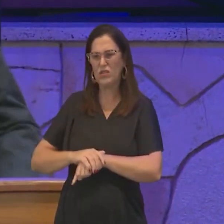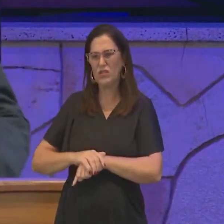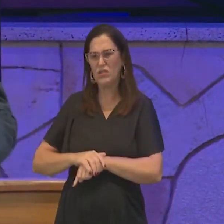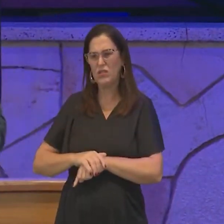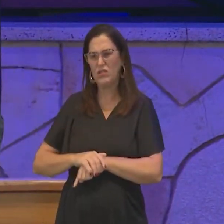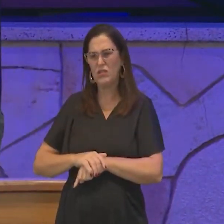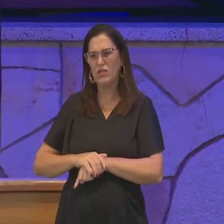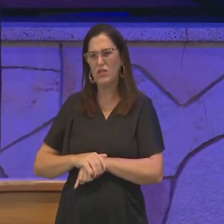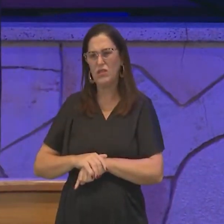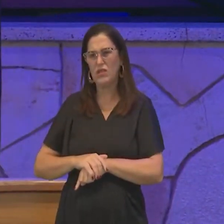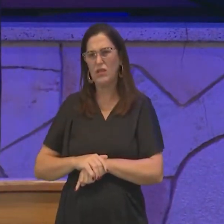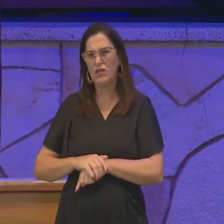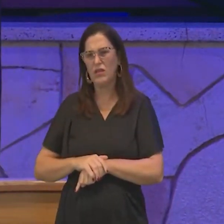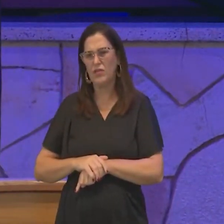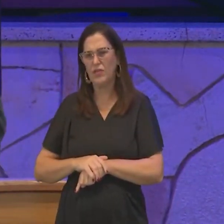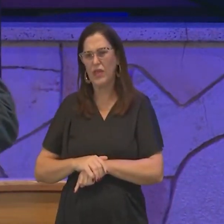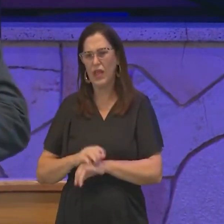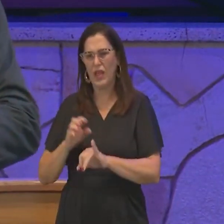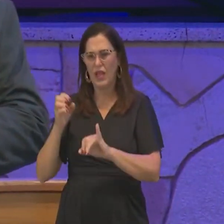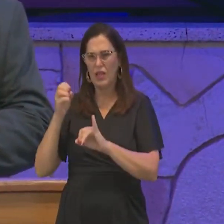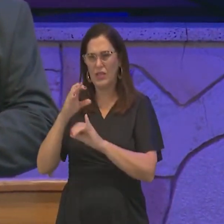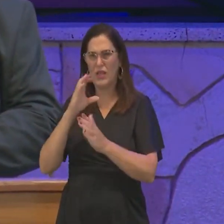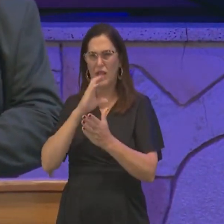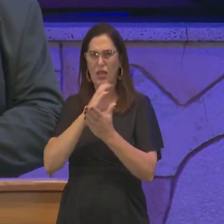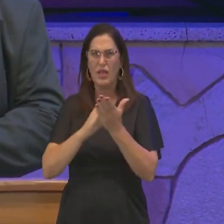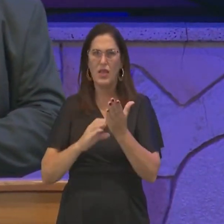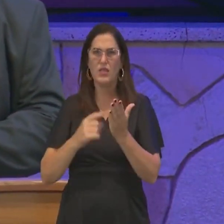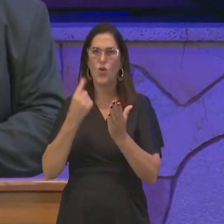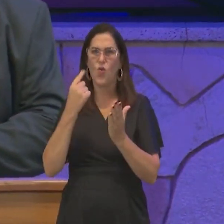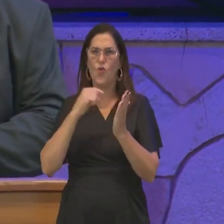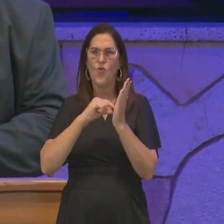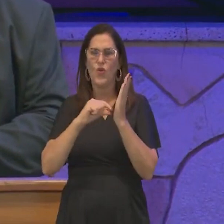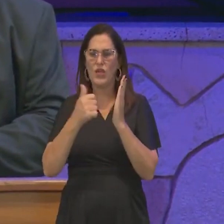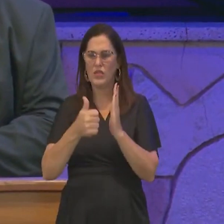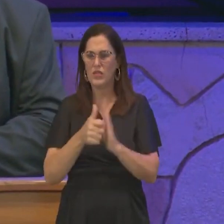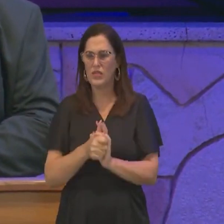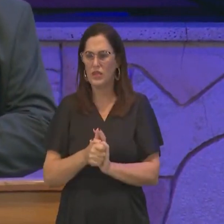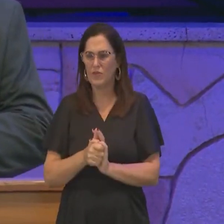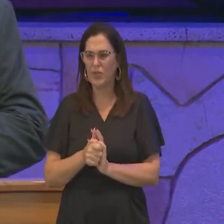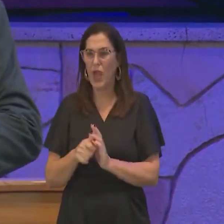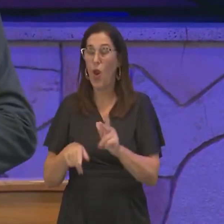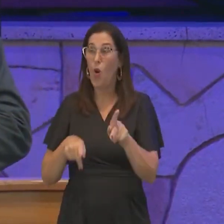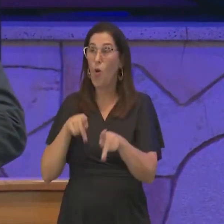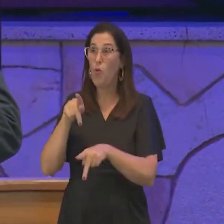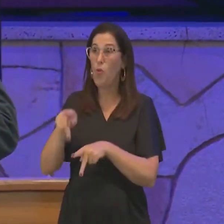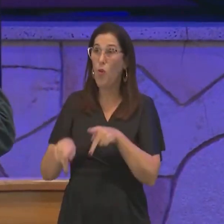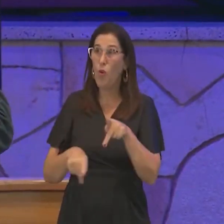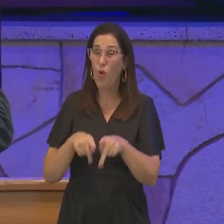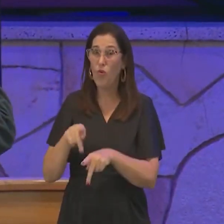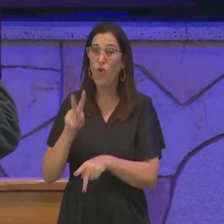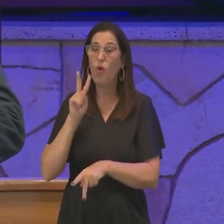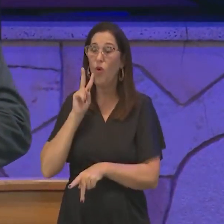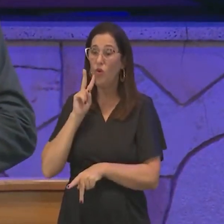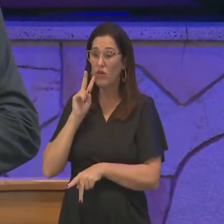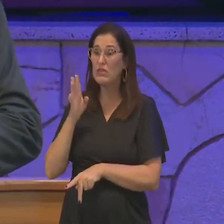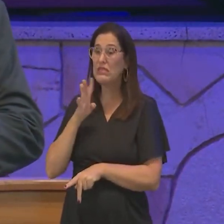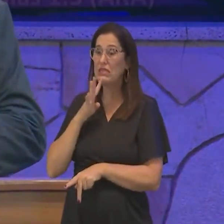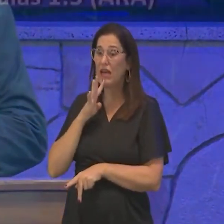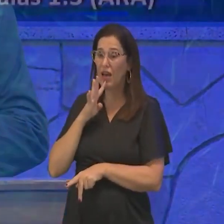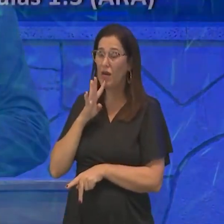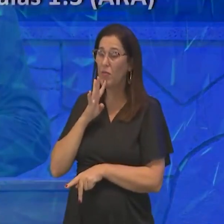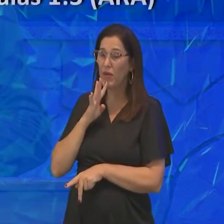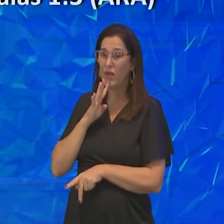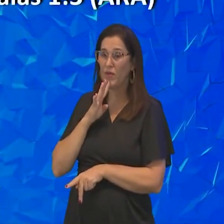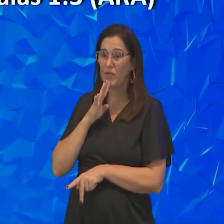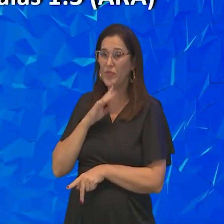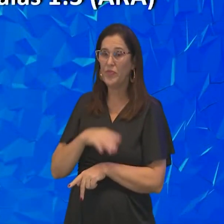diz em Isaías 1:3. O boi conhece o seu possuidor. Isaías 1,